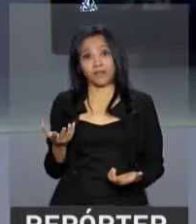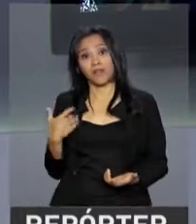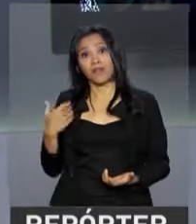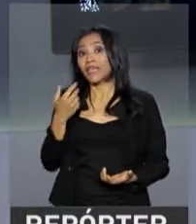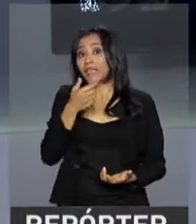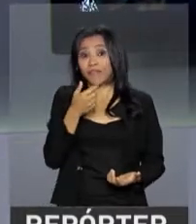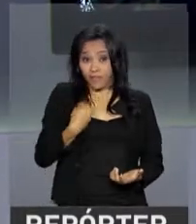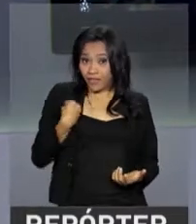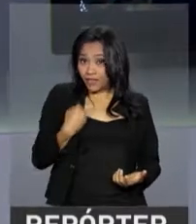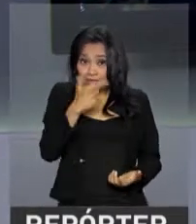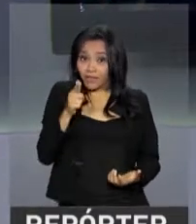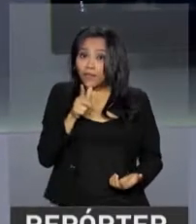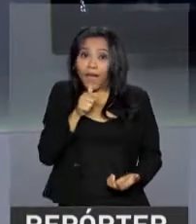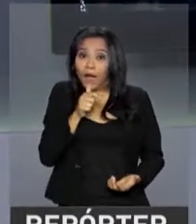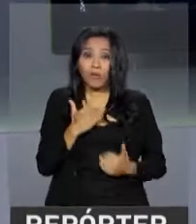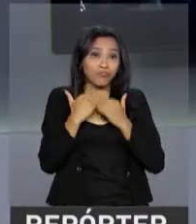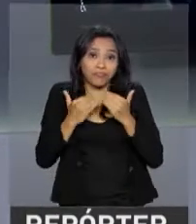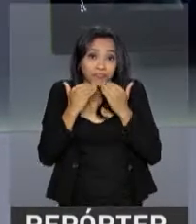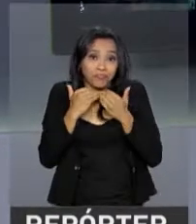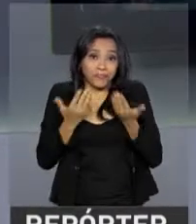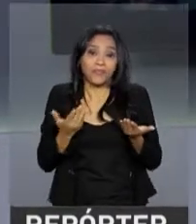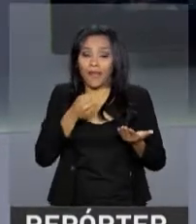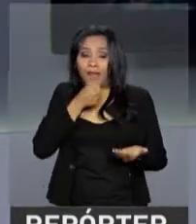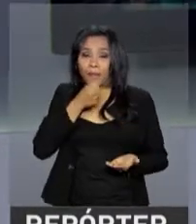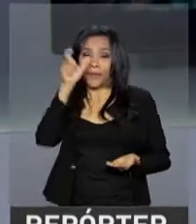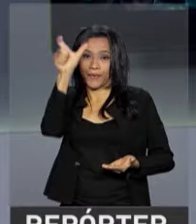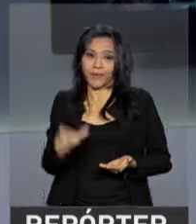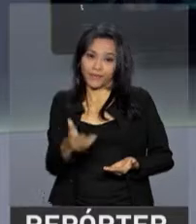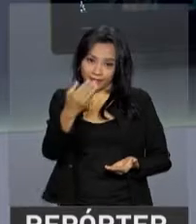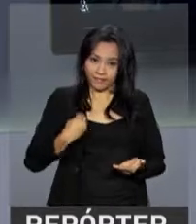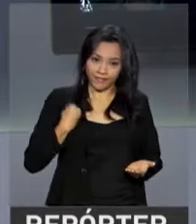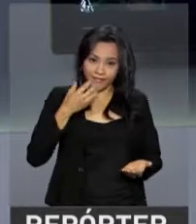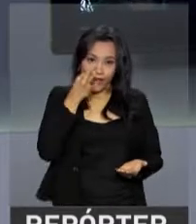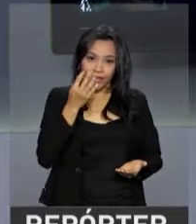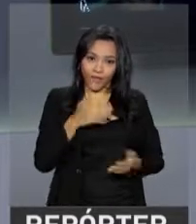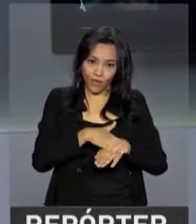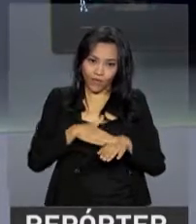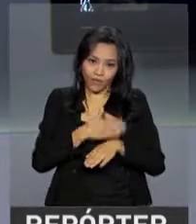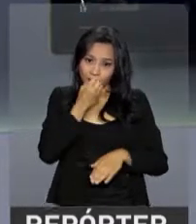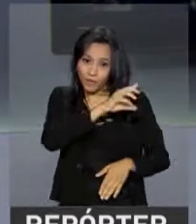sem água não existe. A repórter Carla Vattier está lá e conversa com a gente. Bom dia, Carla.